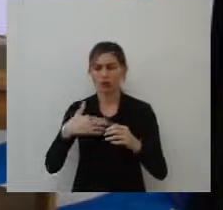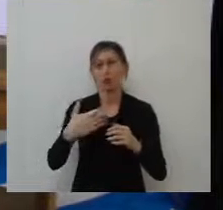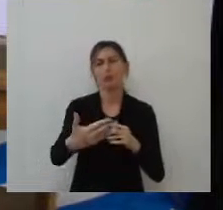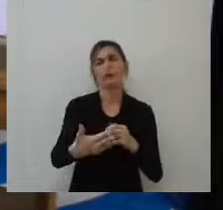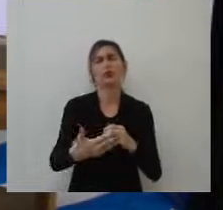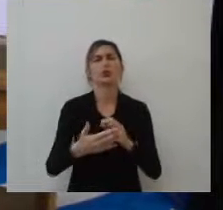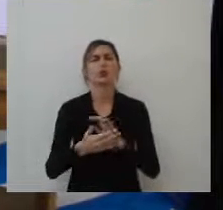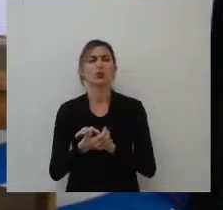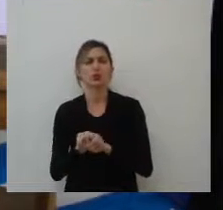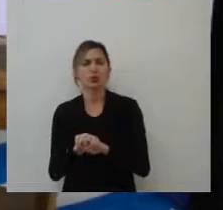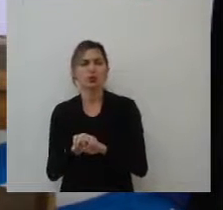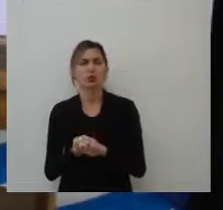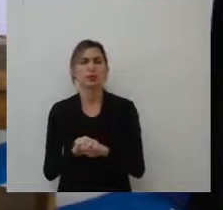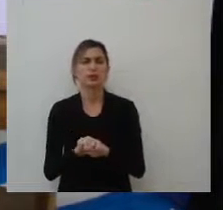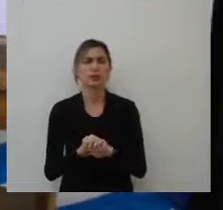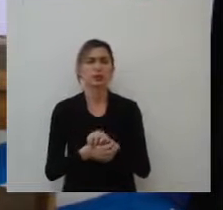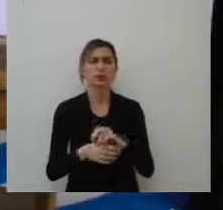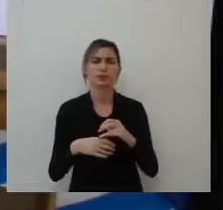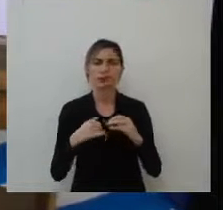de